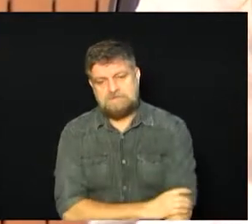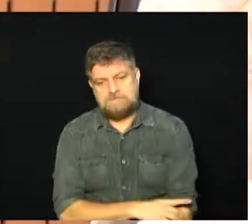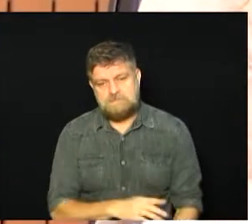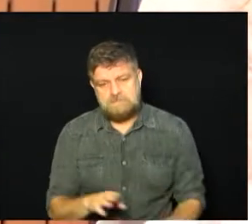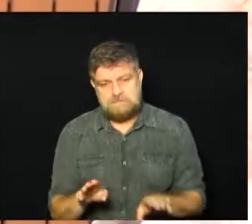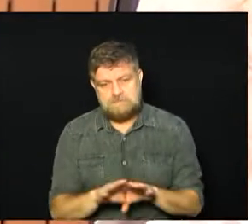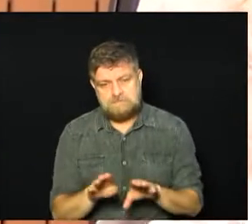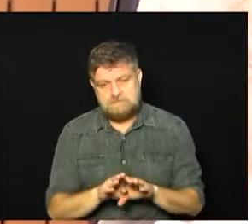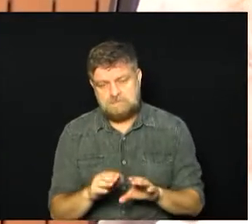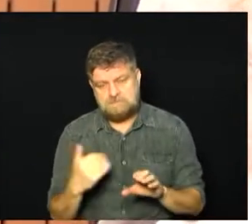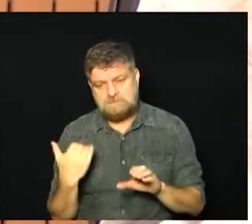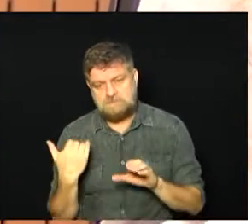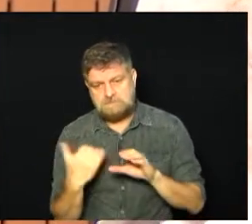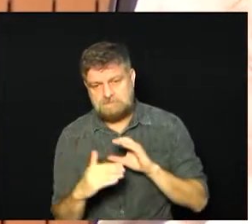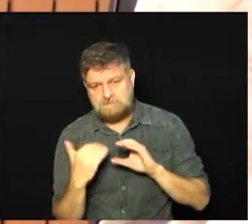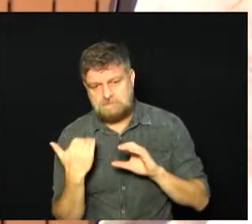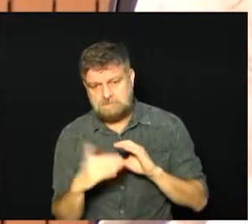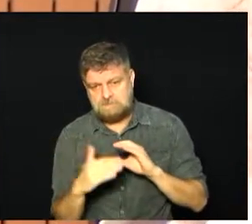também e-mail,